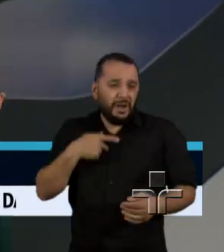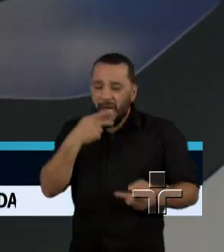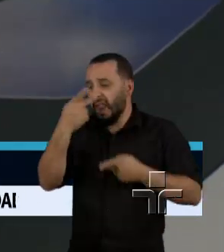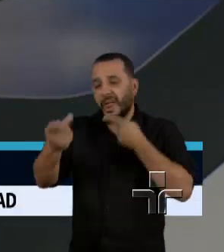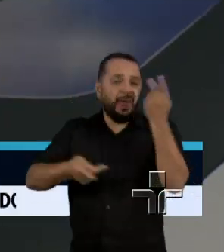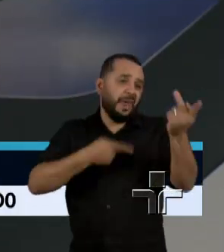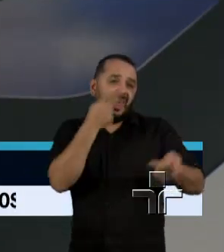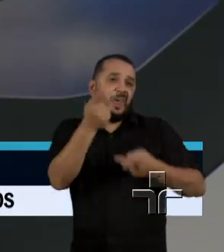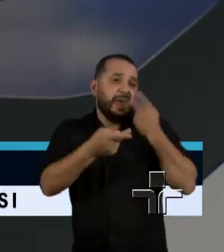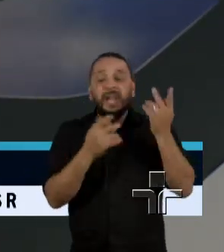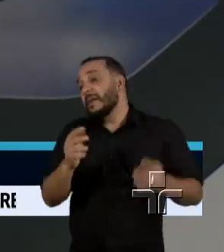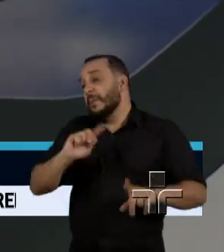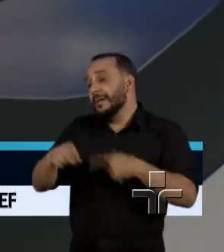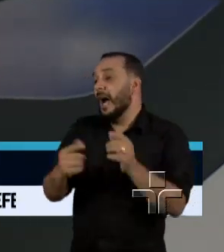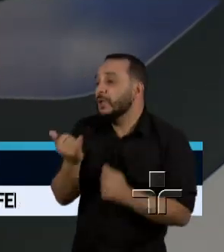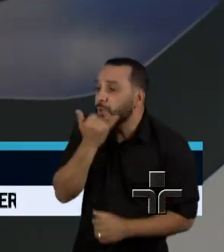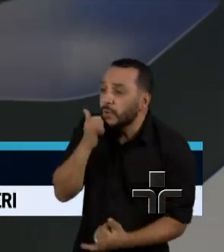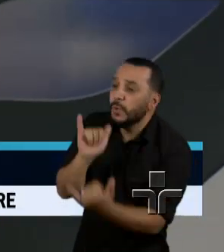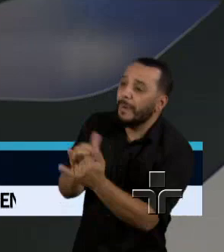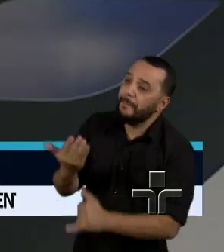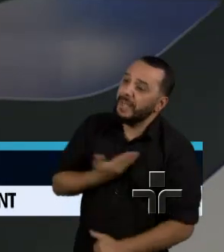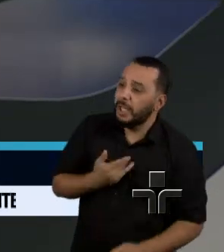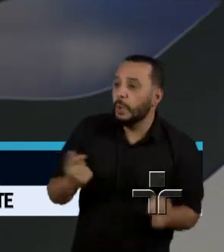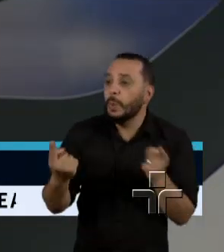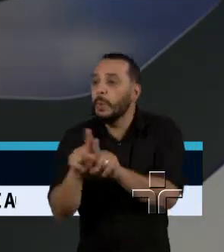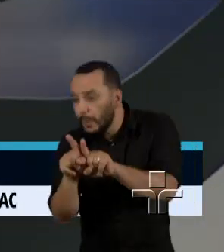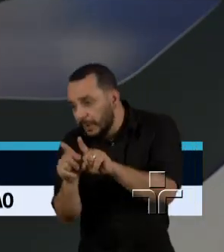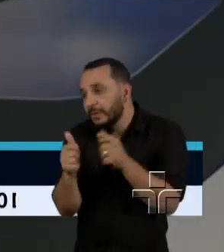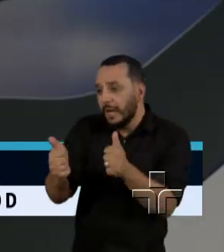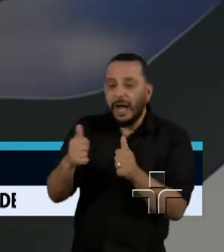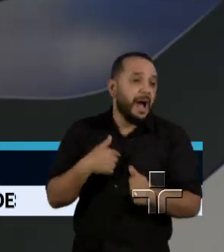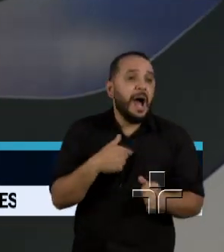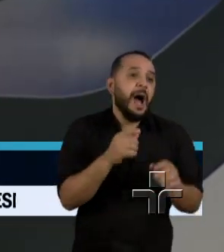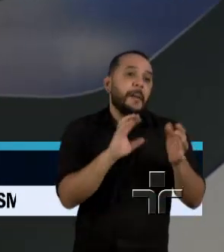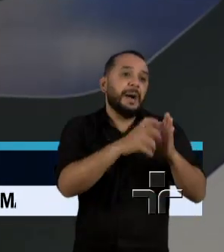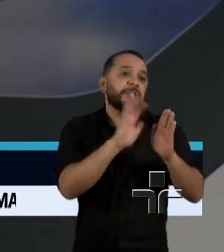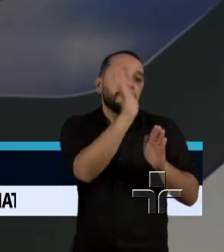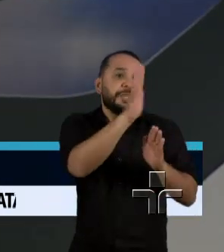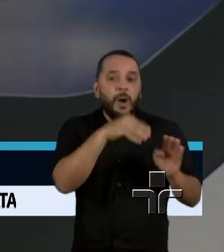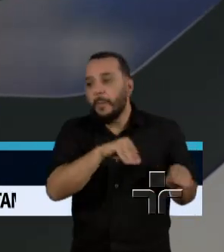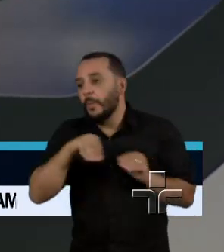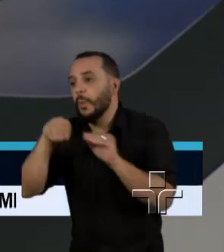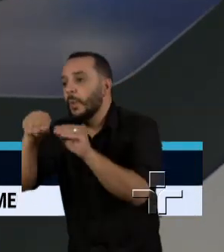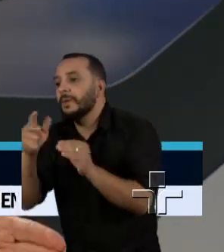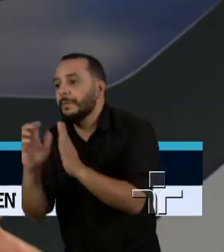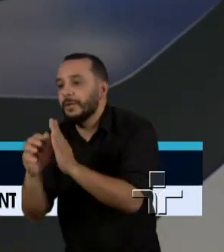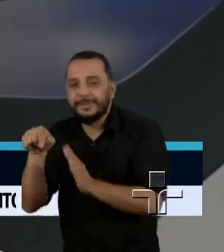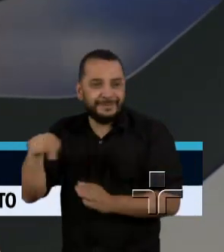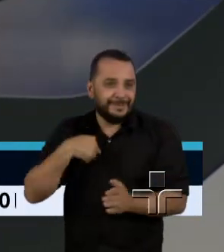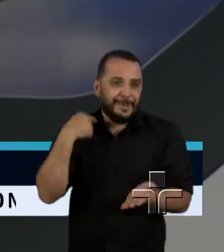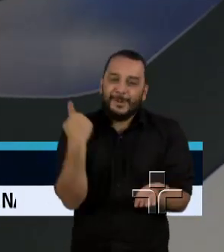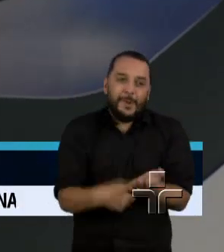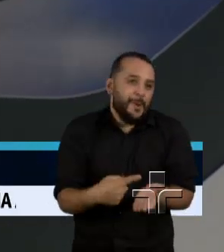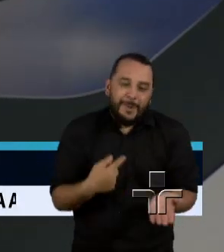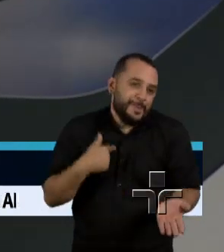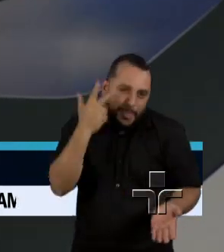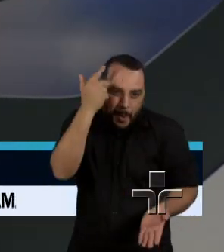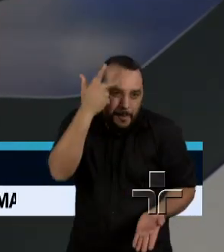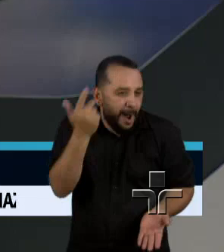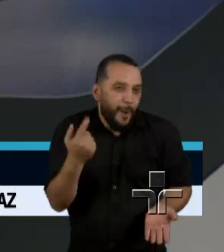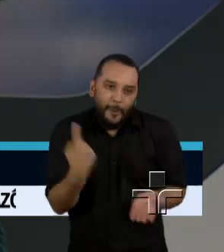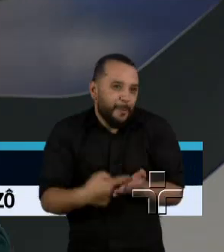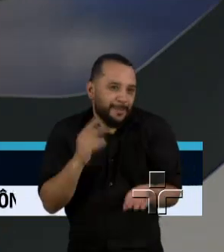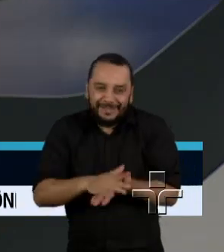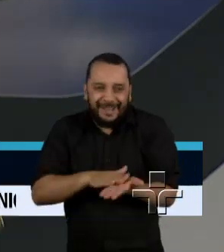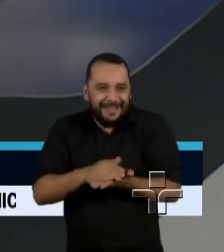qualquer coisa, depois estão amigos no dia seguinte, aí muda de partido. É uma coisa do descompromisso aqui no